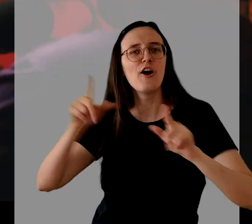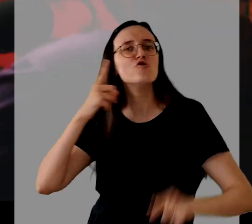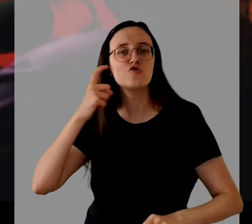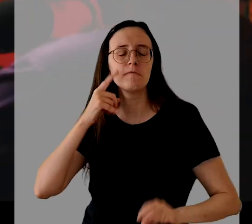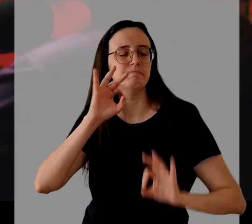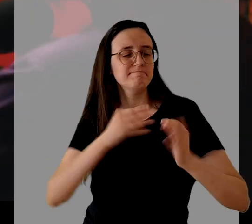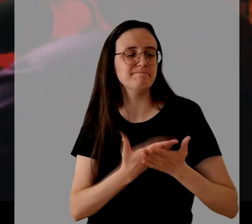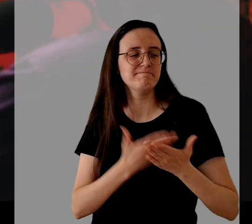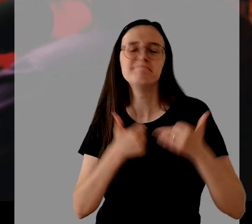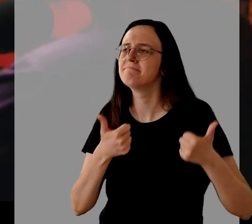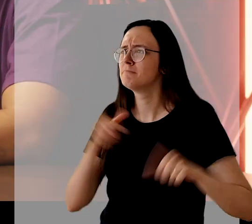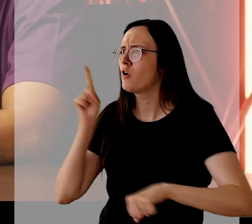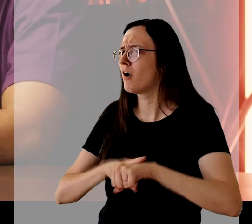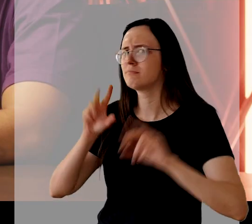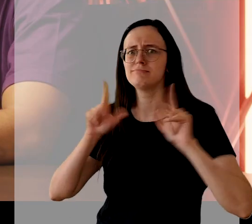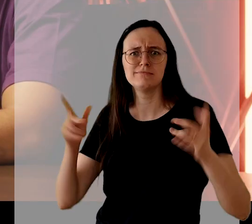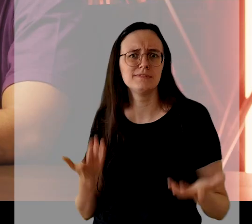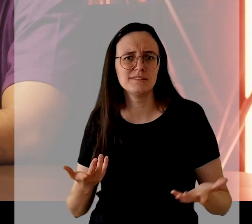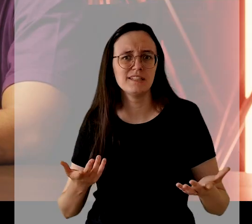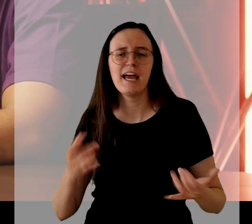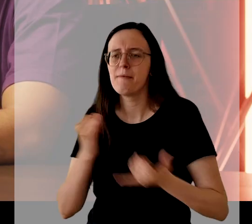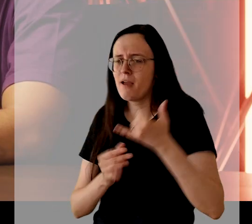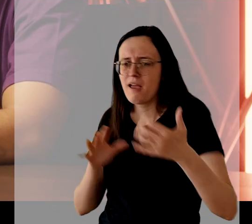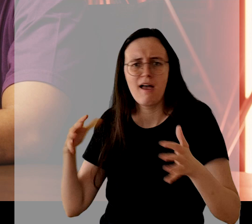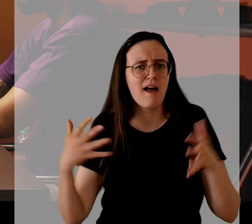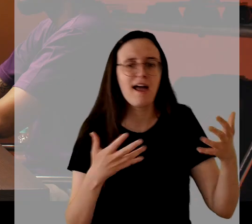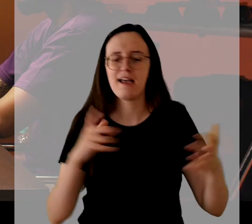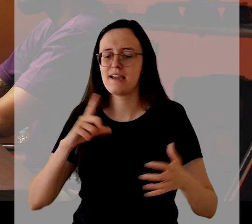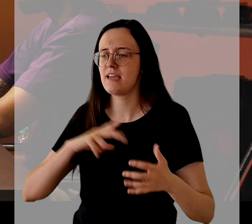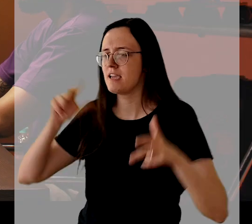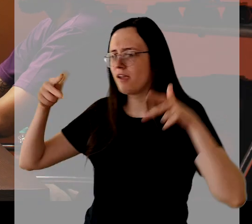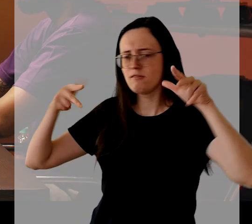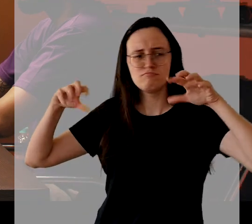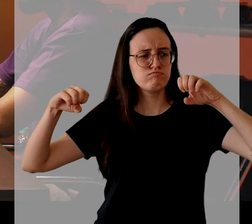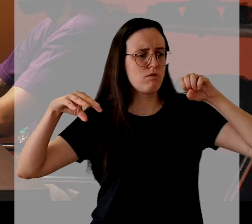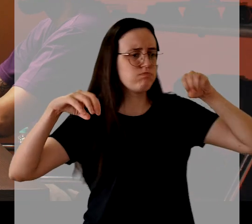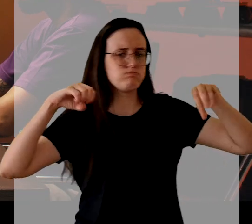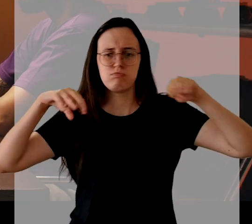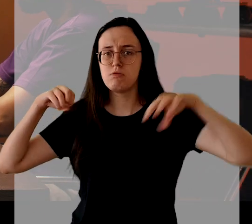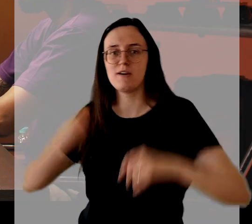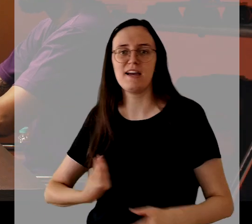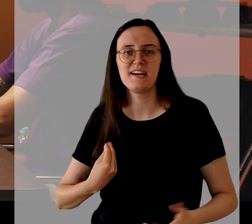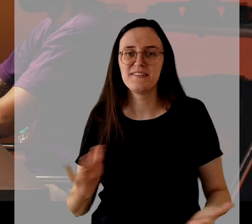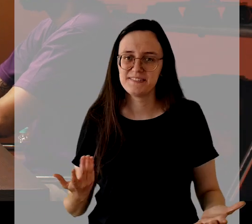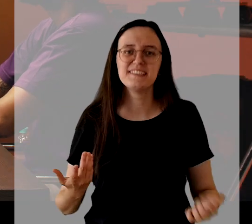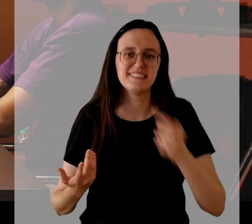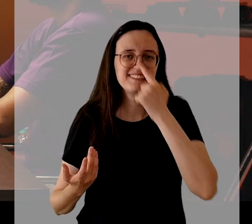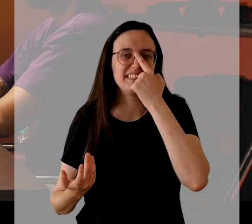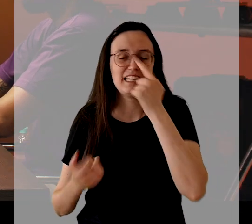mesma coisa, porque daí era aquele samba, né, aquela dança. A câmera tá aqui, o som direto, o cara com o boom